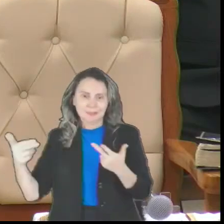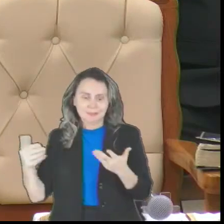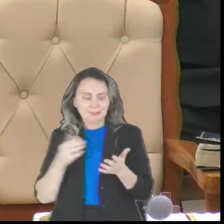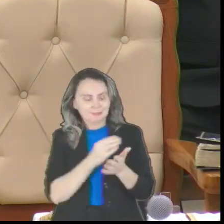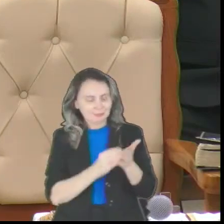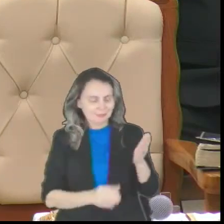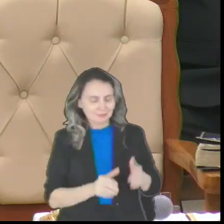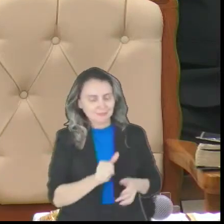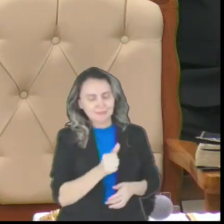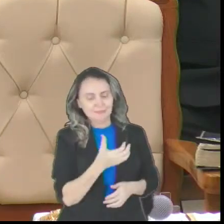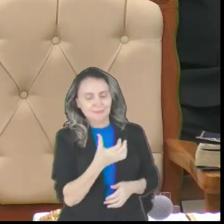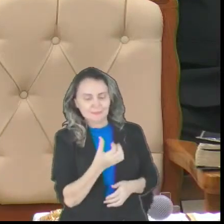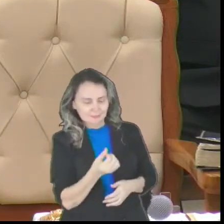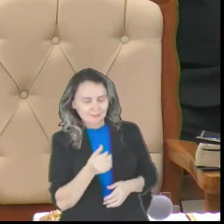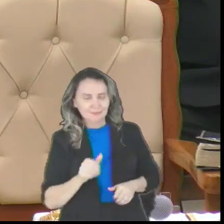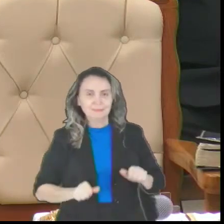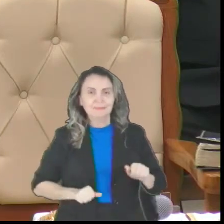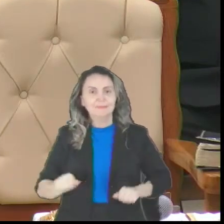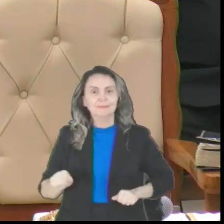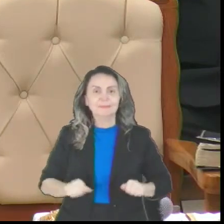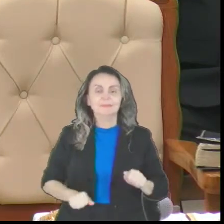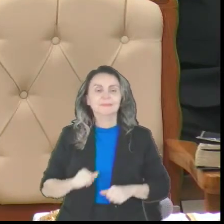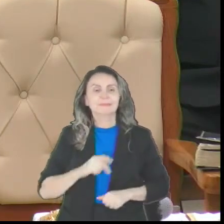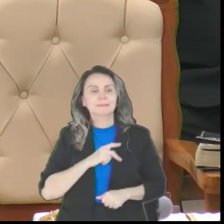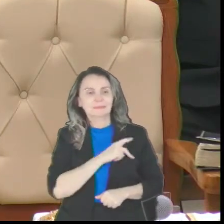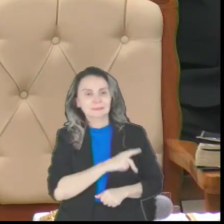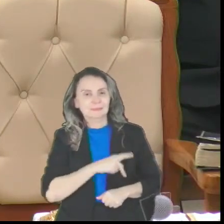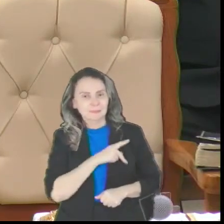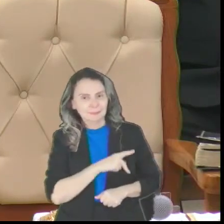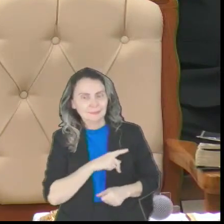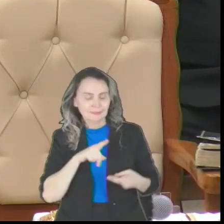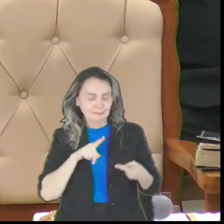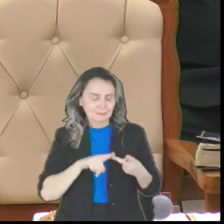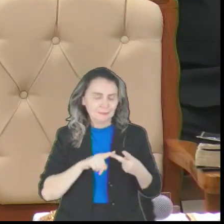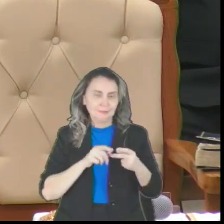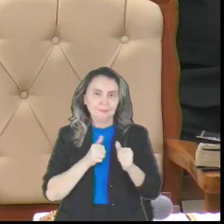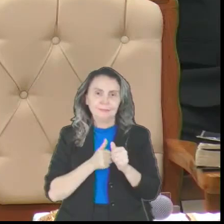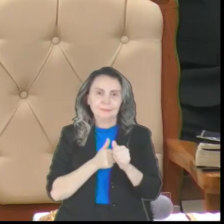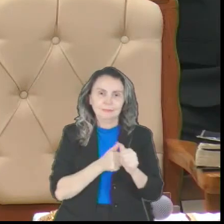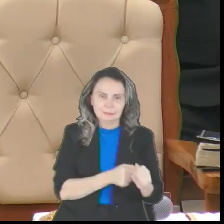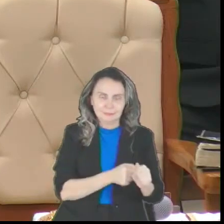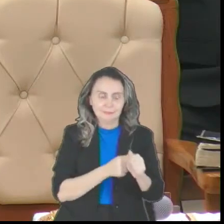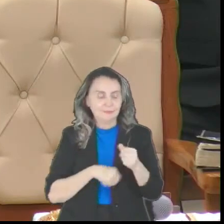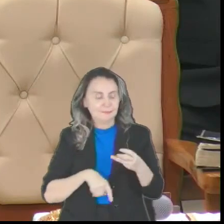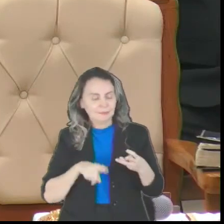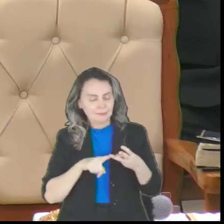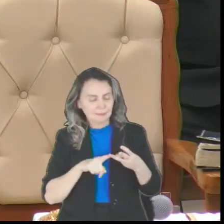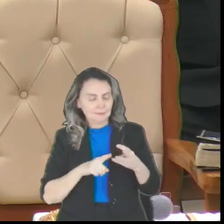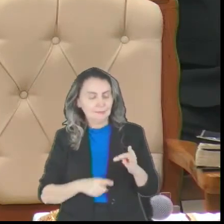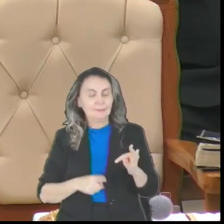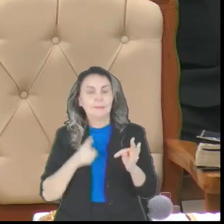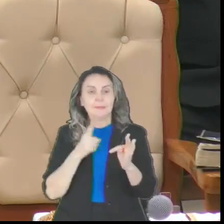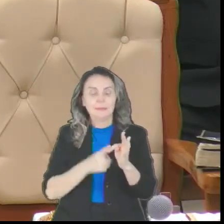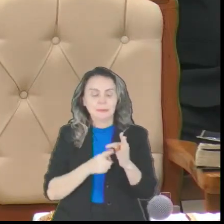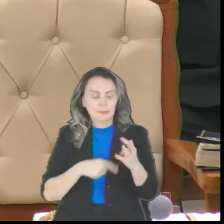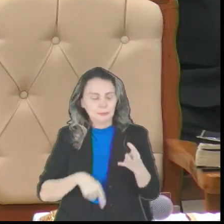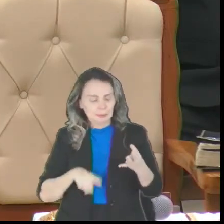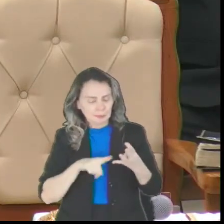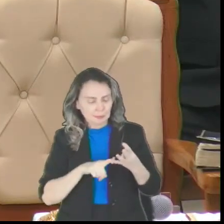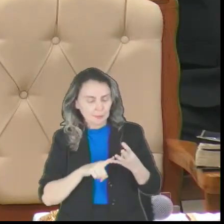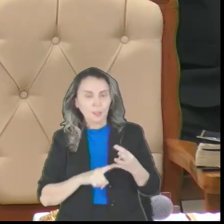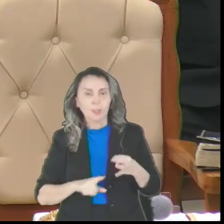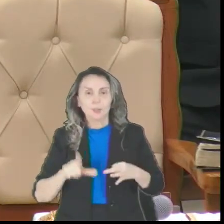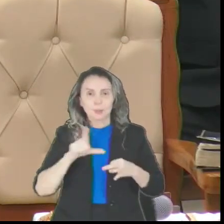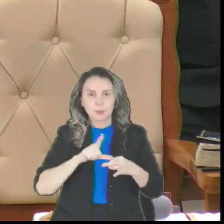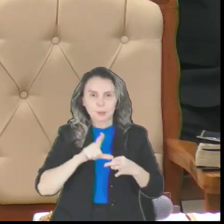de Atos, Paulo, Silas, Timóteo e Lucas eles intentam ir para